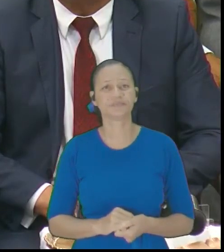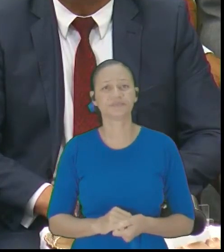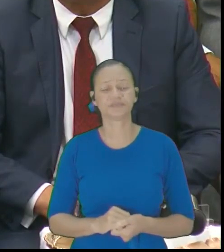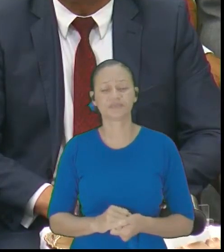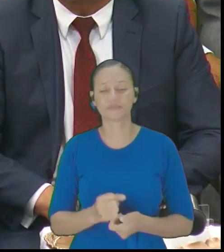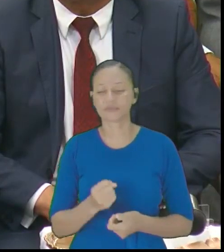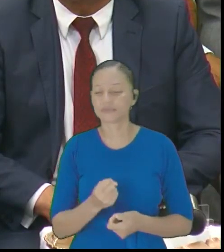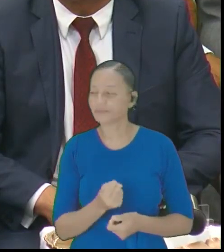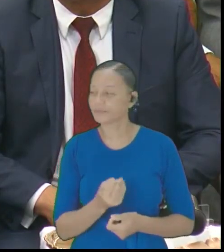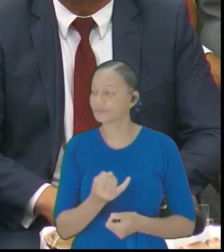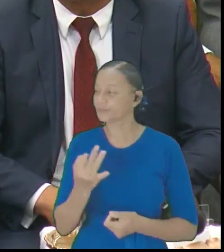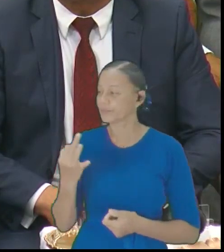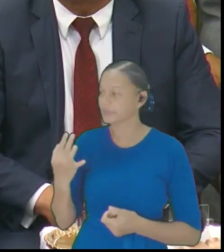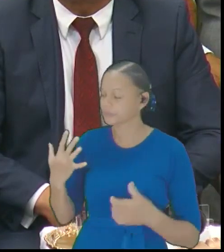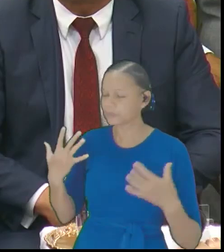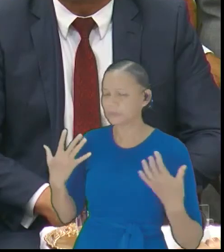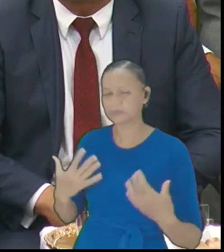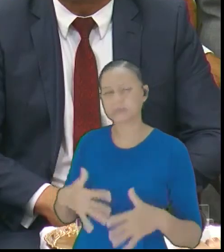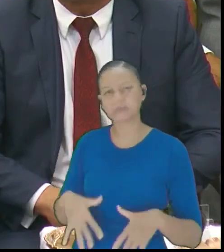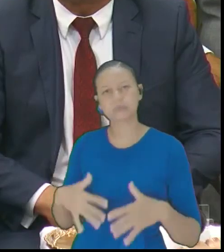Quantas vezes